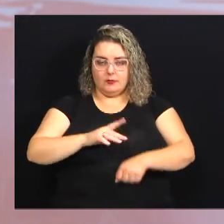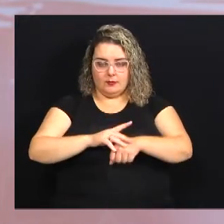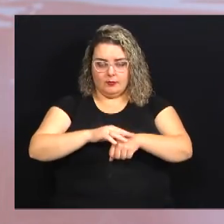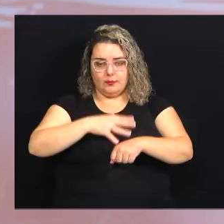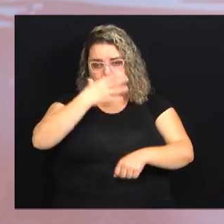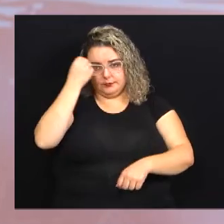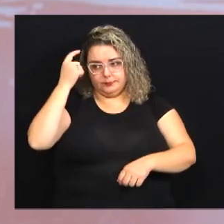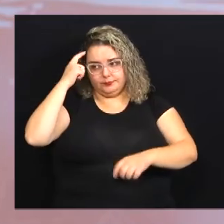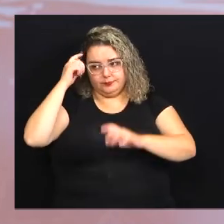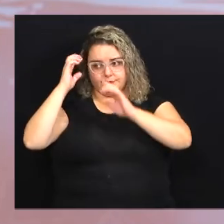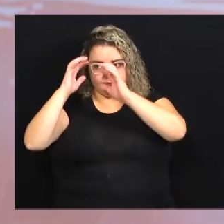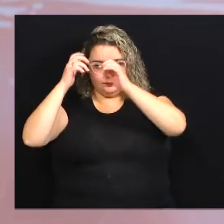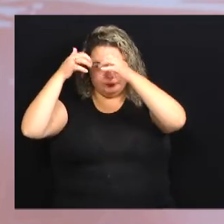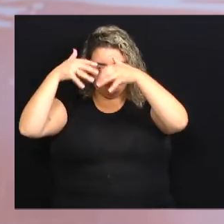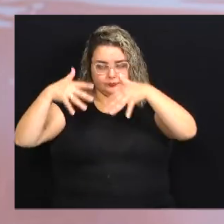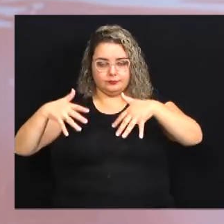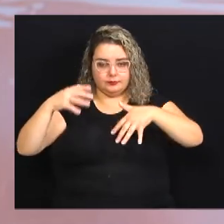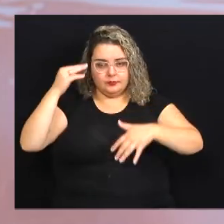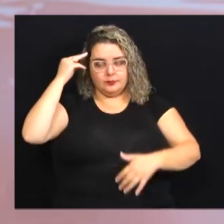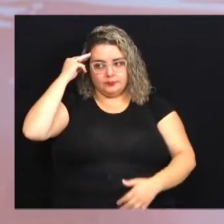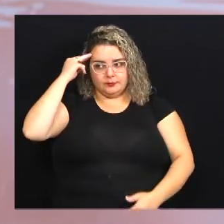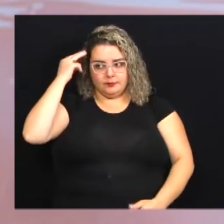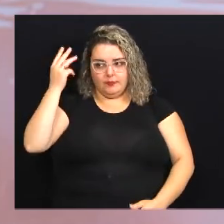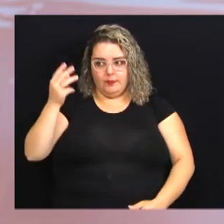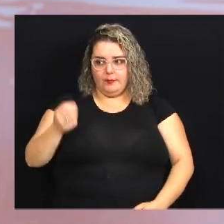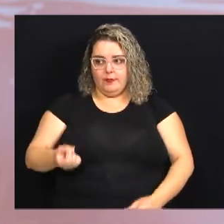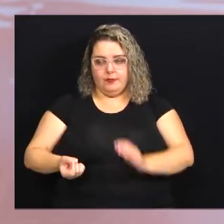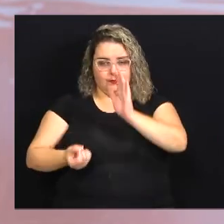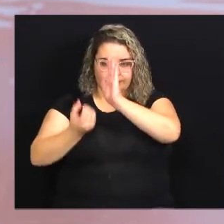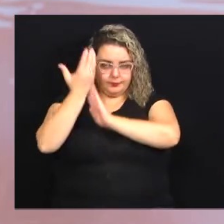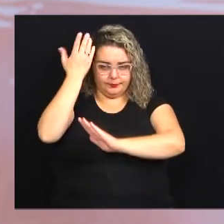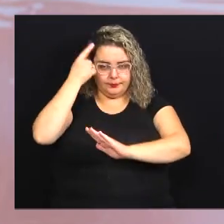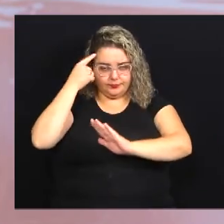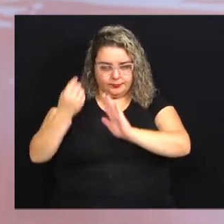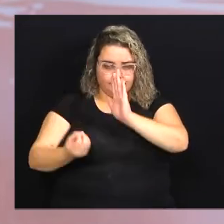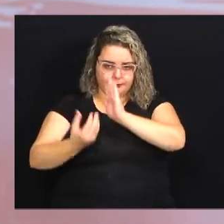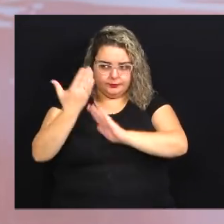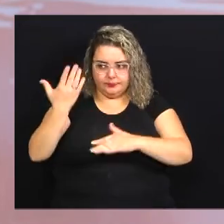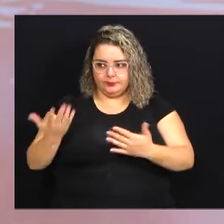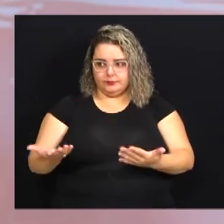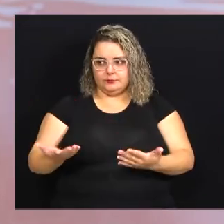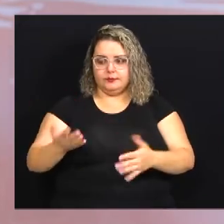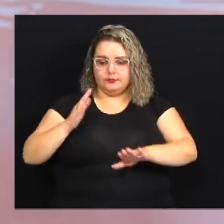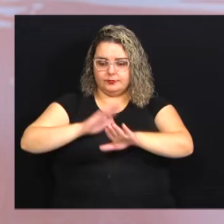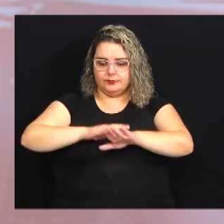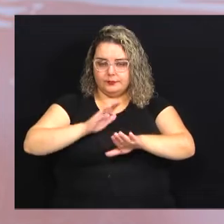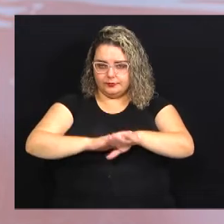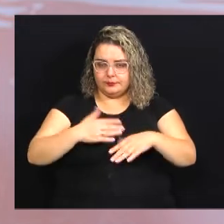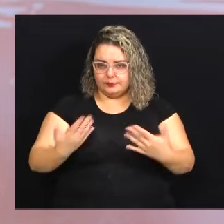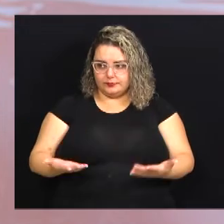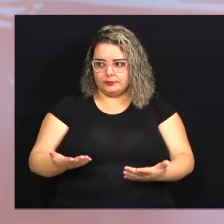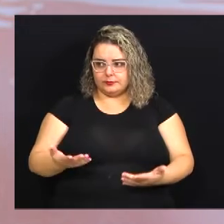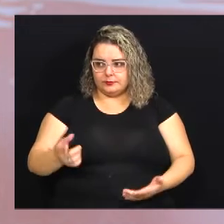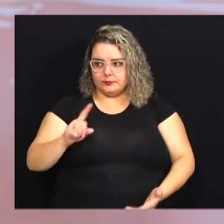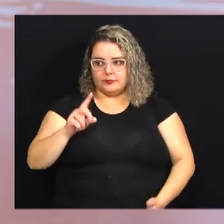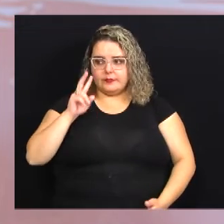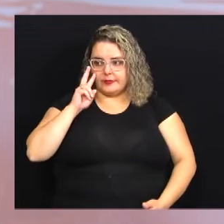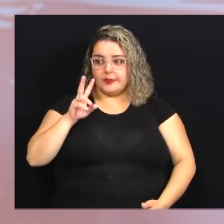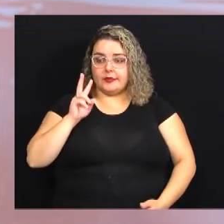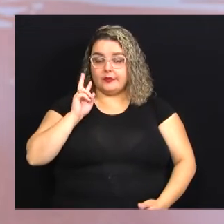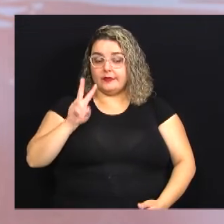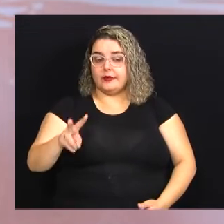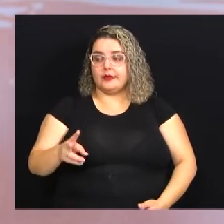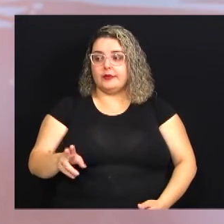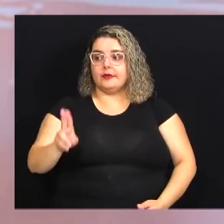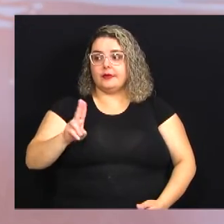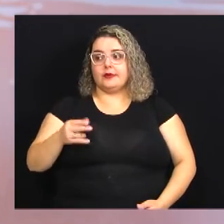Alzheimer ou até o nosso cérebro, a nossa memória, a senhora falou em manter ativo, ficar ativo não é igual a gente vê muito hoje,